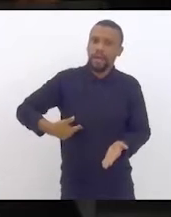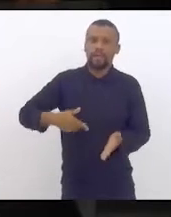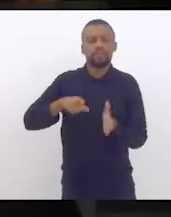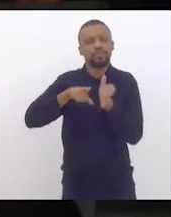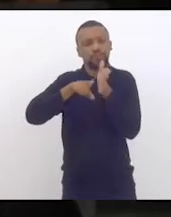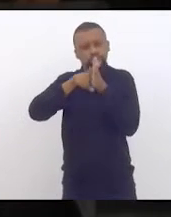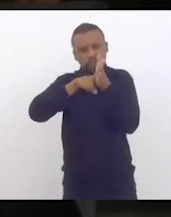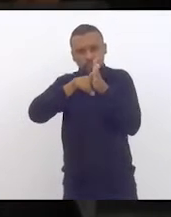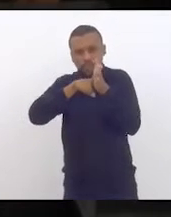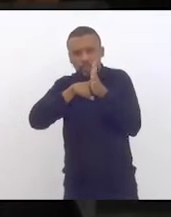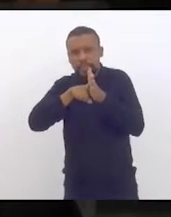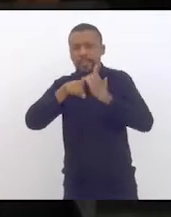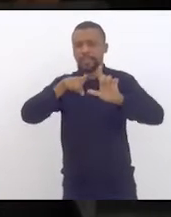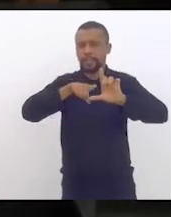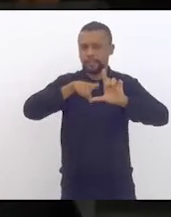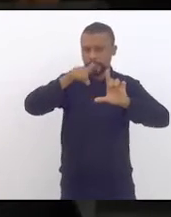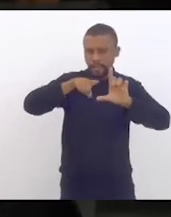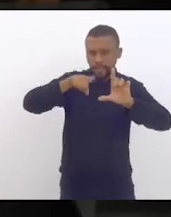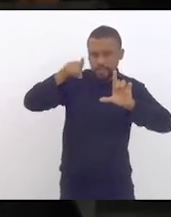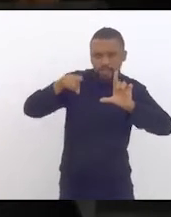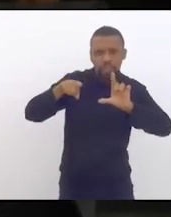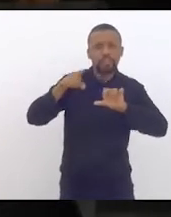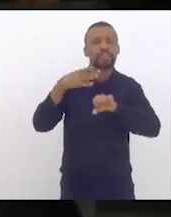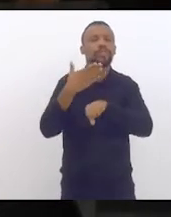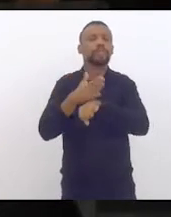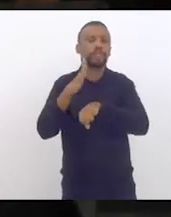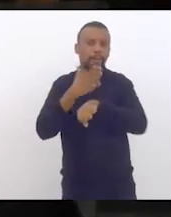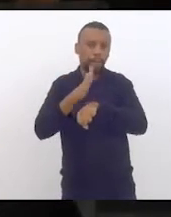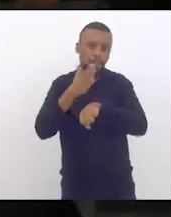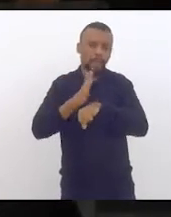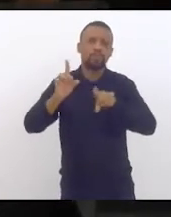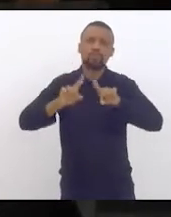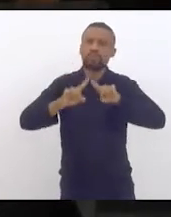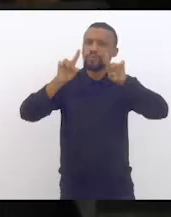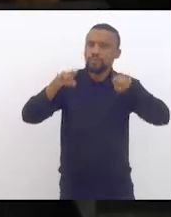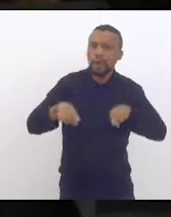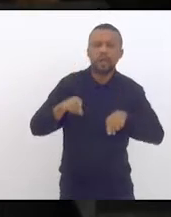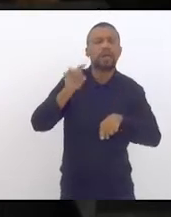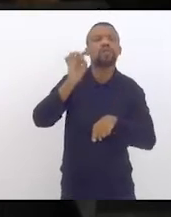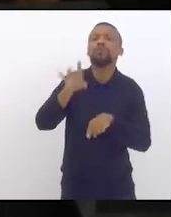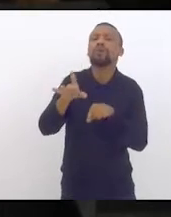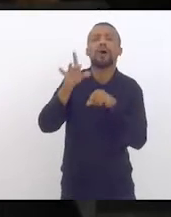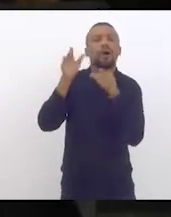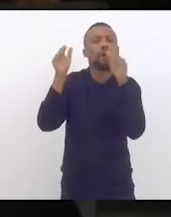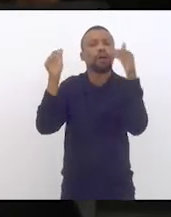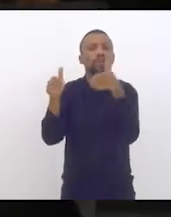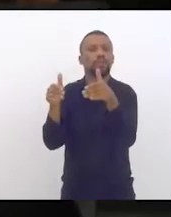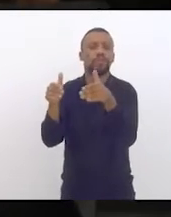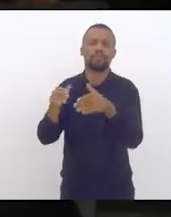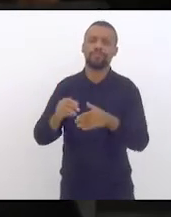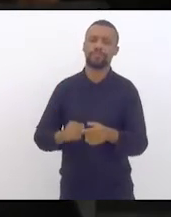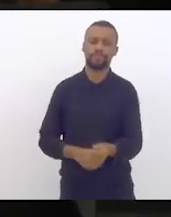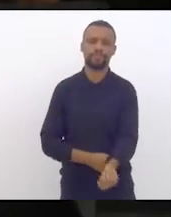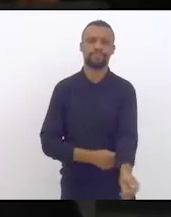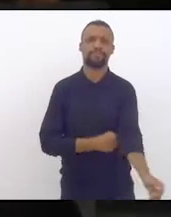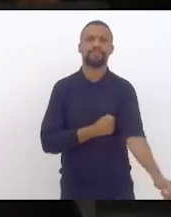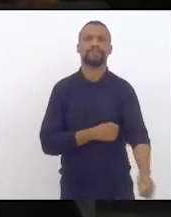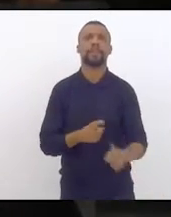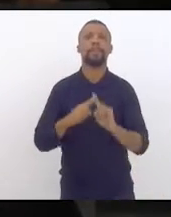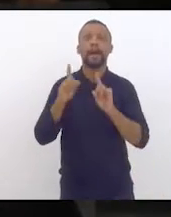Pesquisas estatísticas e de treinamento de pessoal deveria ser só isso mas de